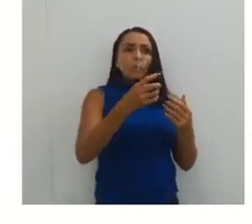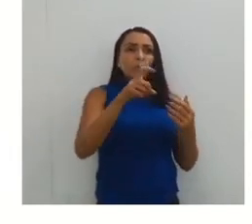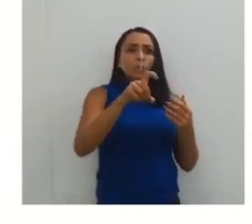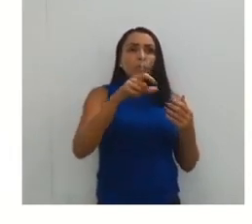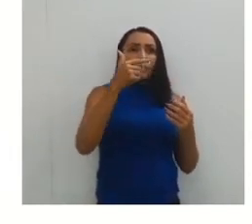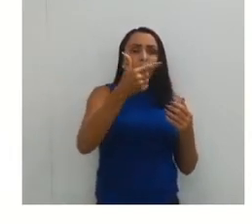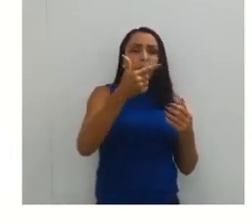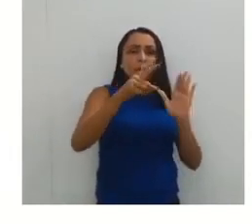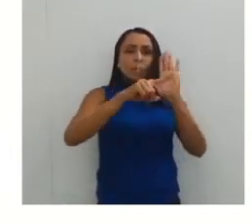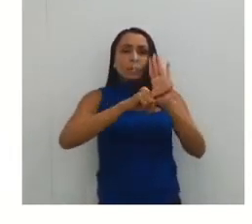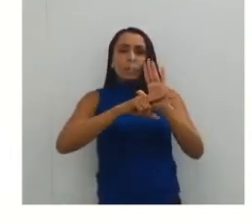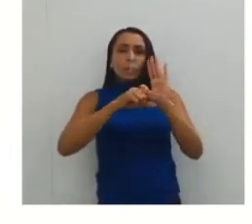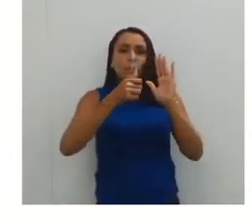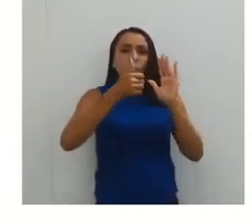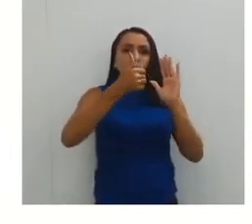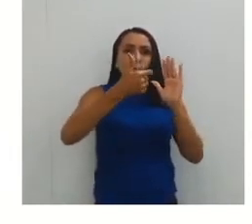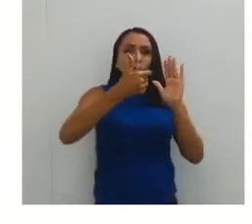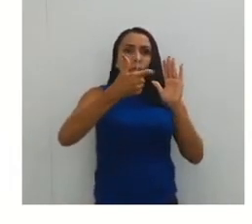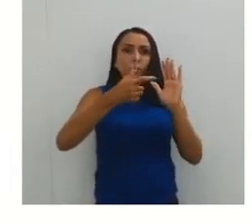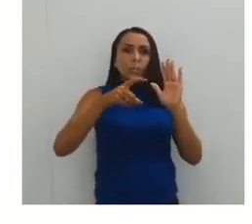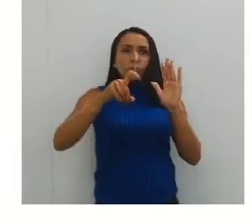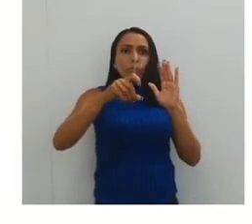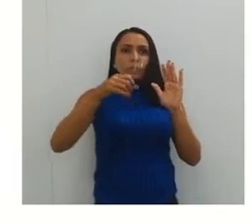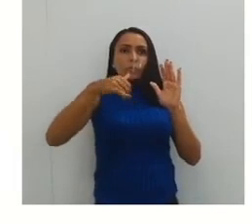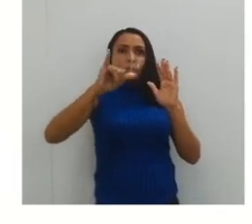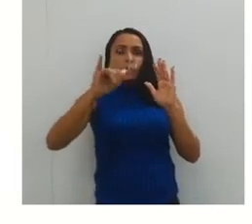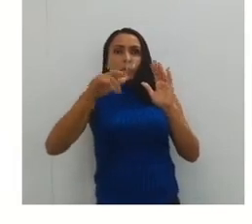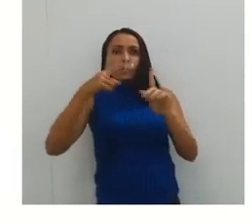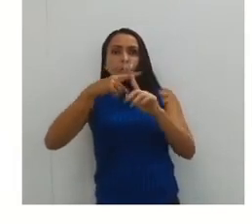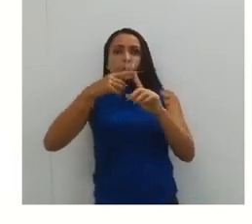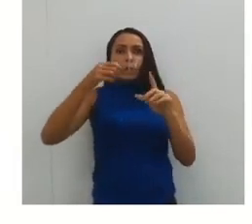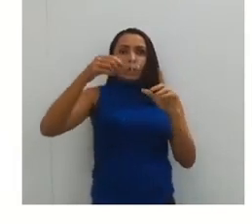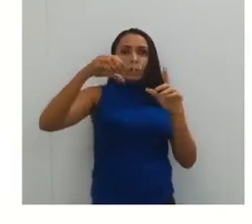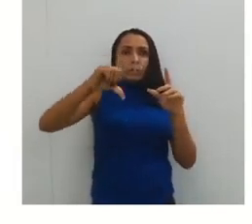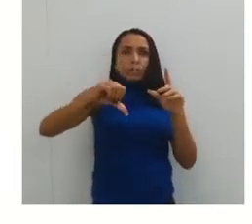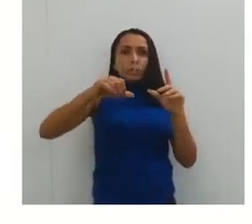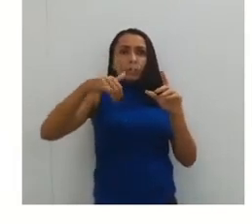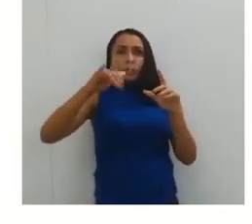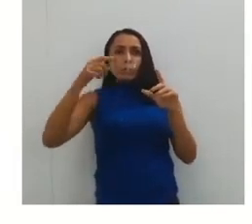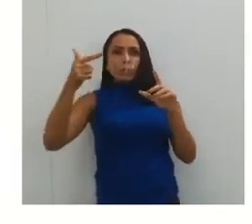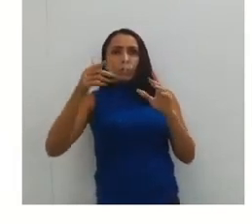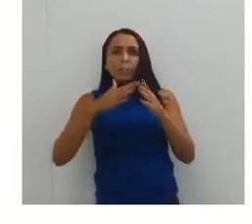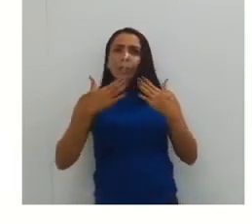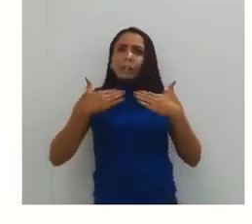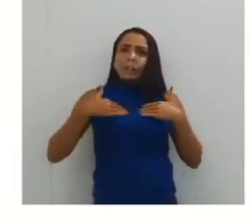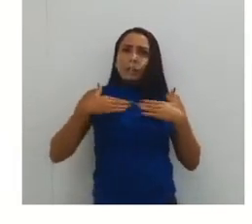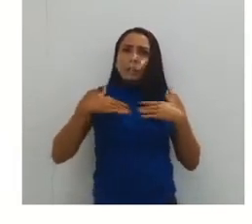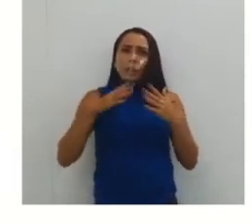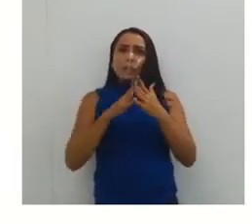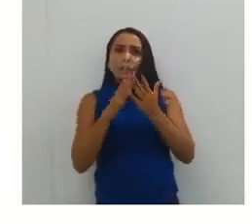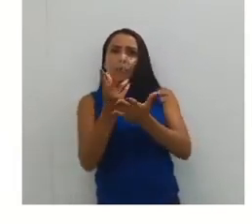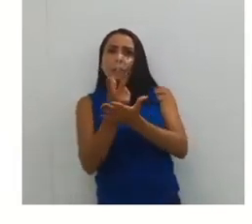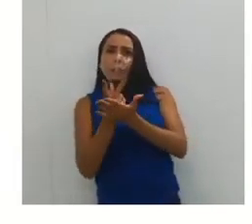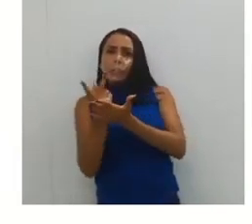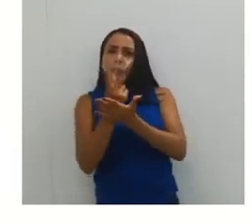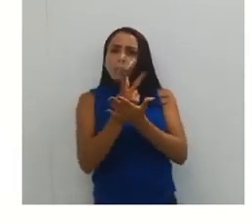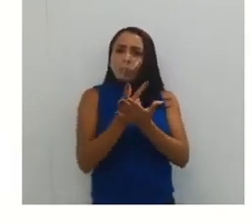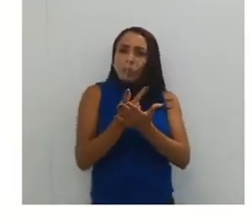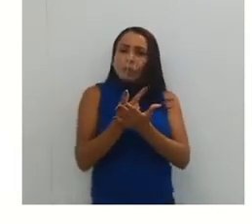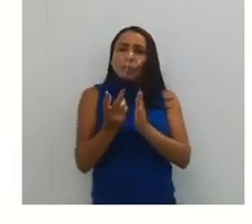menos 12xy mais 9y ao quadrado. Calma, cara. Deixa eu procurar